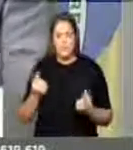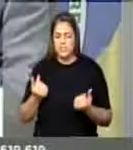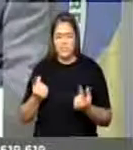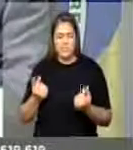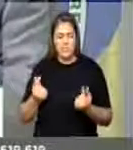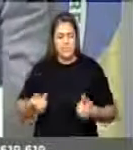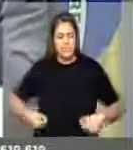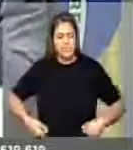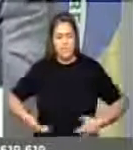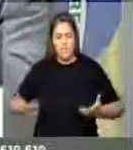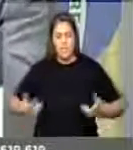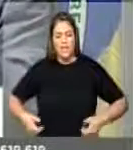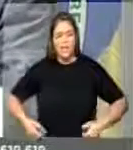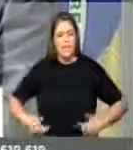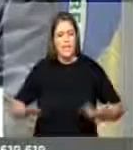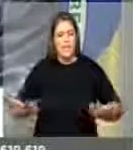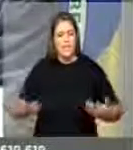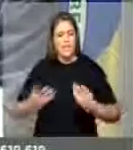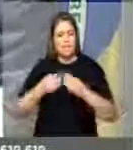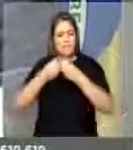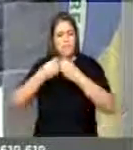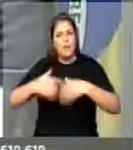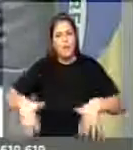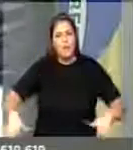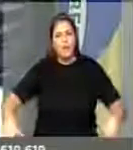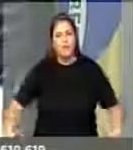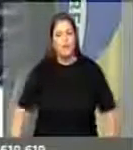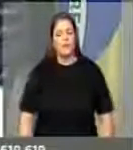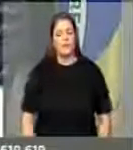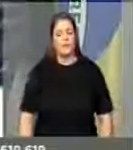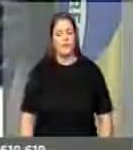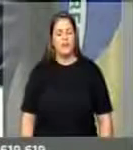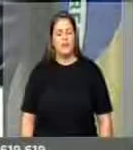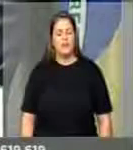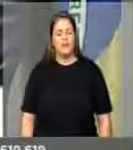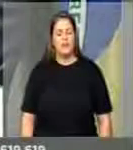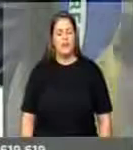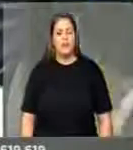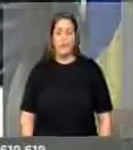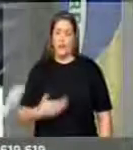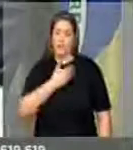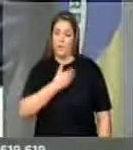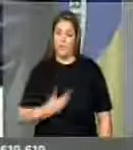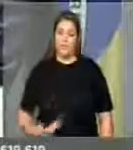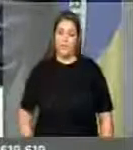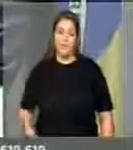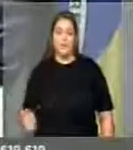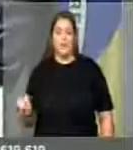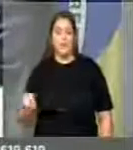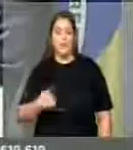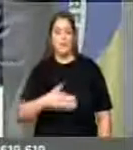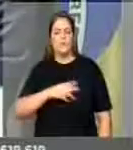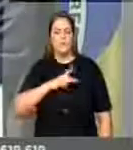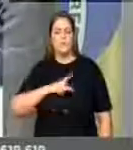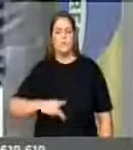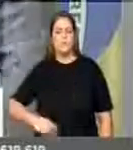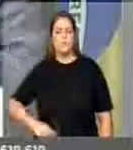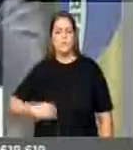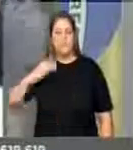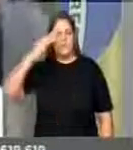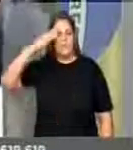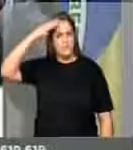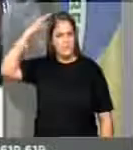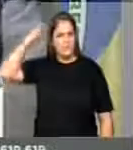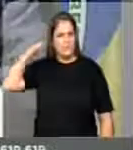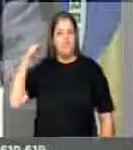dinheiro público que está sendo desperdiçado, e o governo Temer tem de ter a responsabilidade, e nós